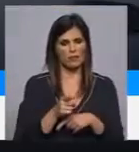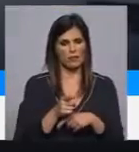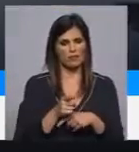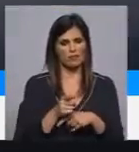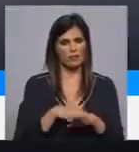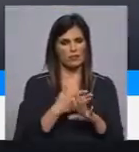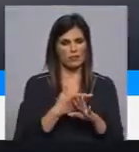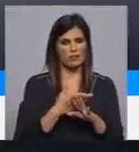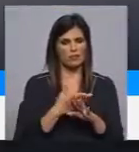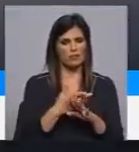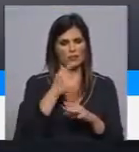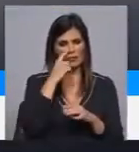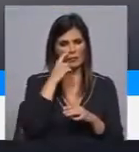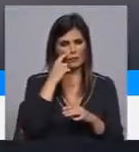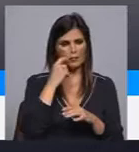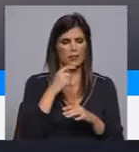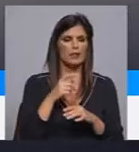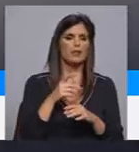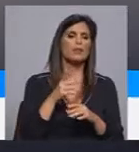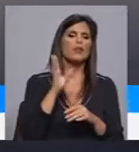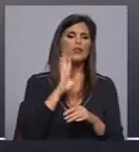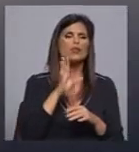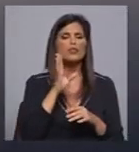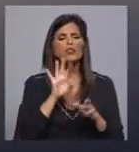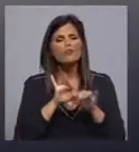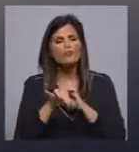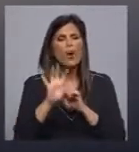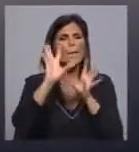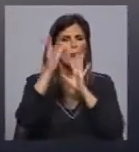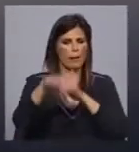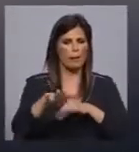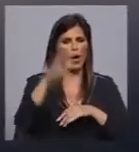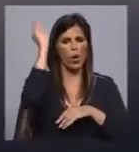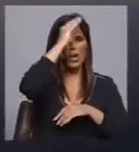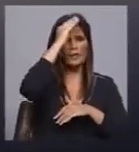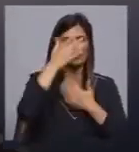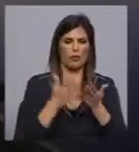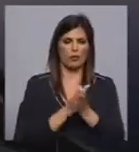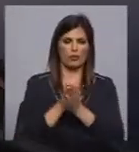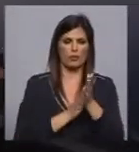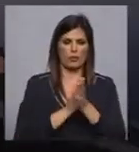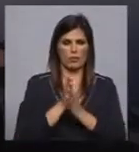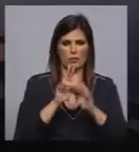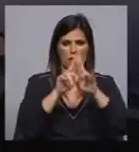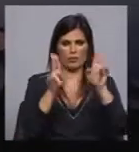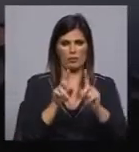muito significativamente a pegada de carbono. Hoje, o Alentejo é um lugar de oportunidades a nível